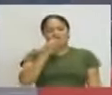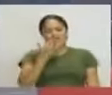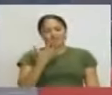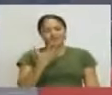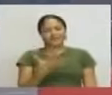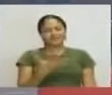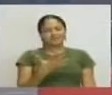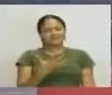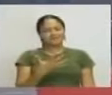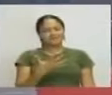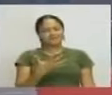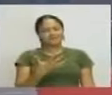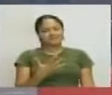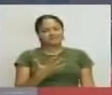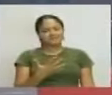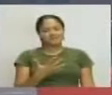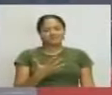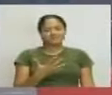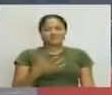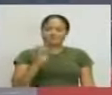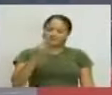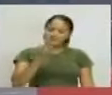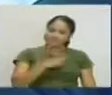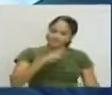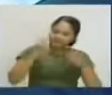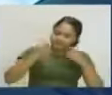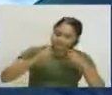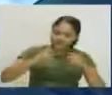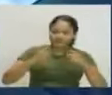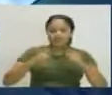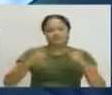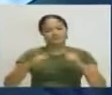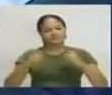Homens e mulheres de bem é o que nós precisamos.